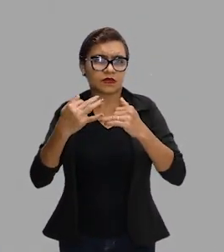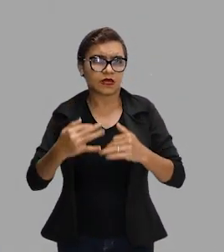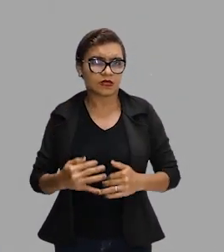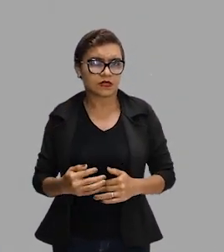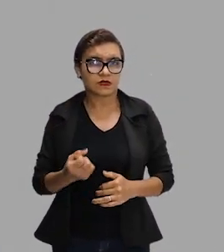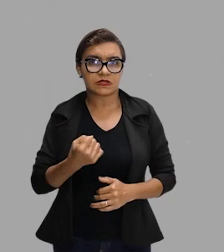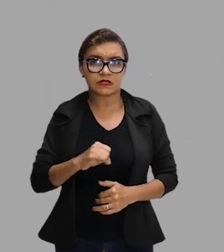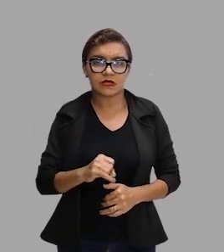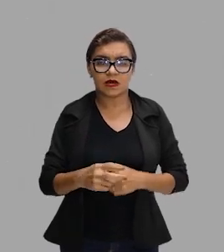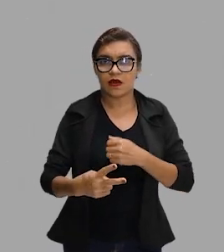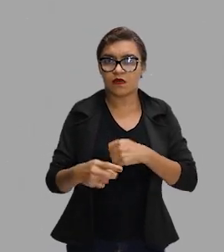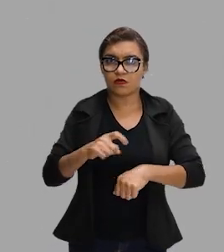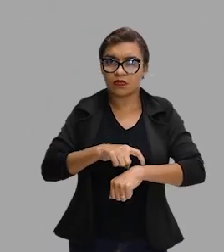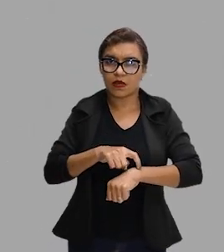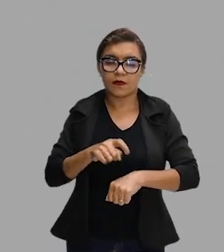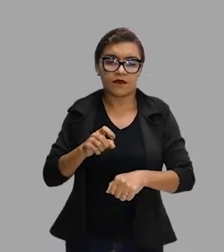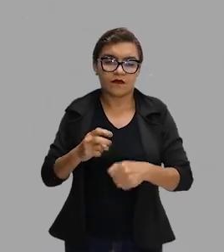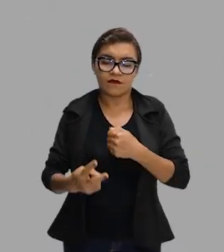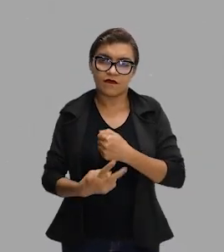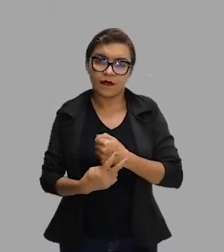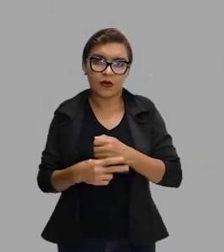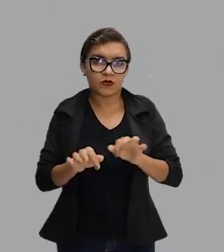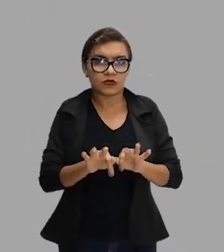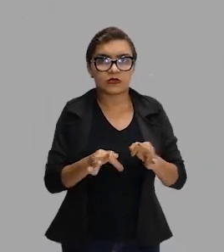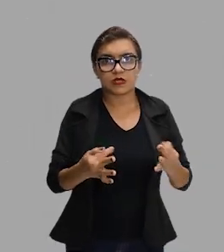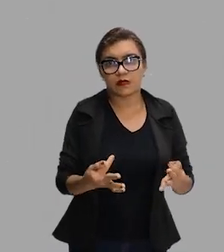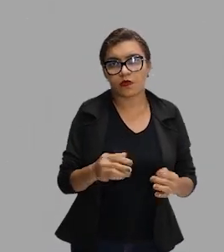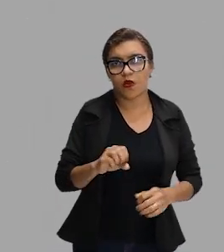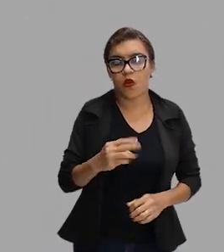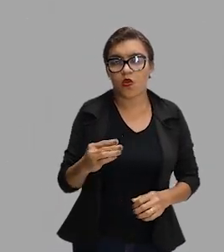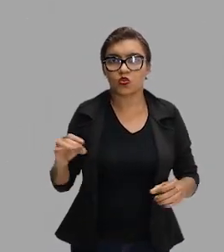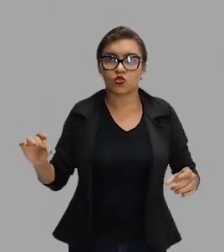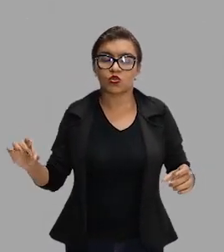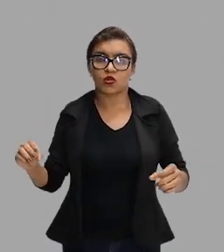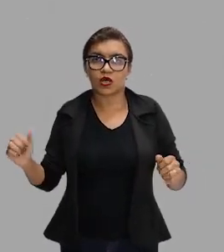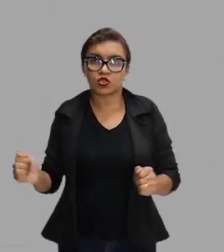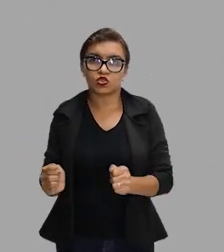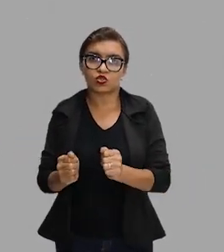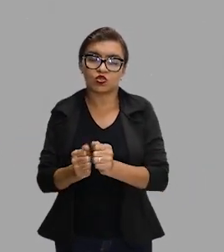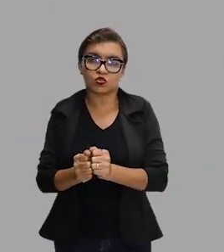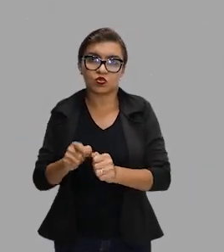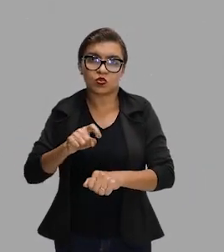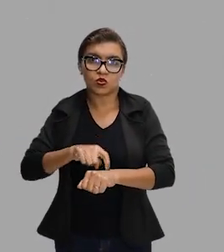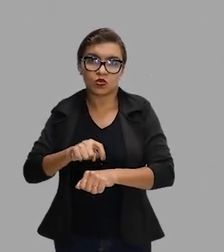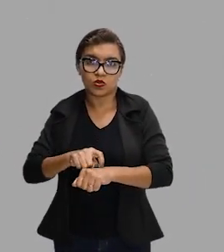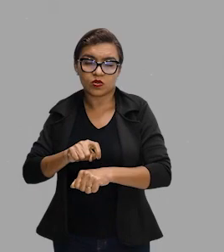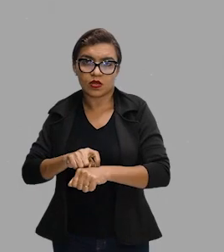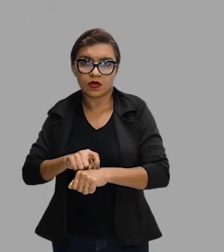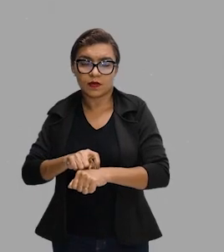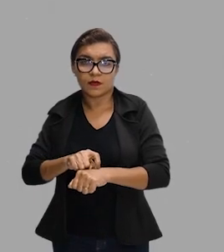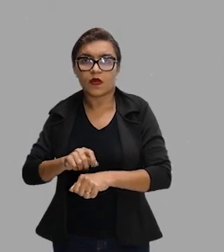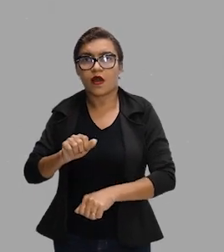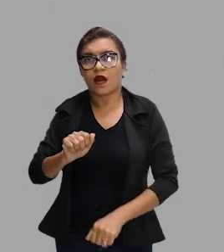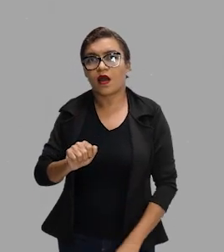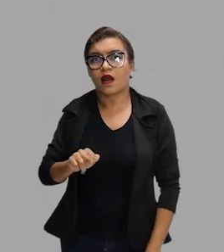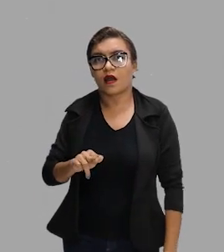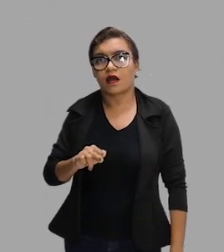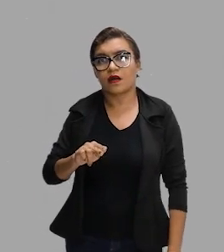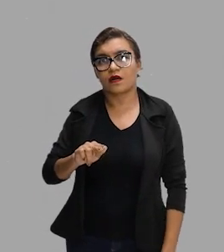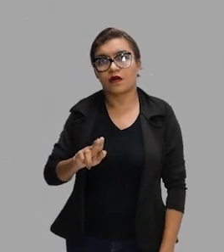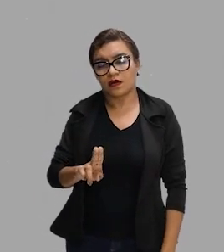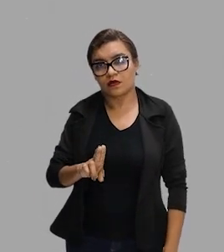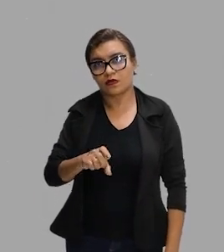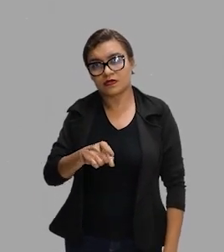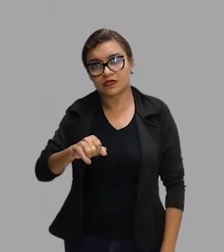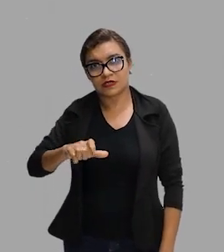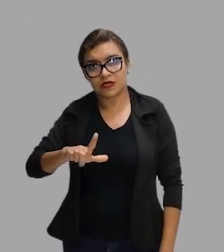simples, se ele vem acompanhado de um verbo auxiliar, ou se trata de um verbo composto. Se